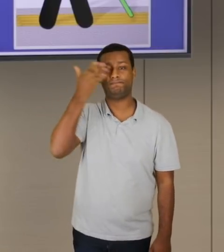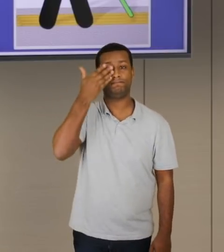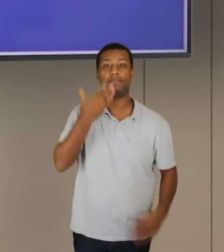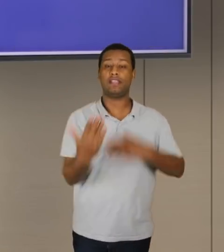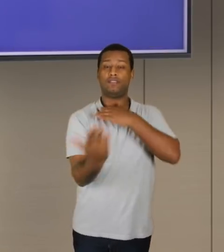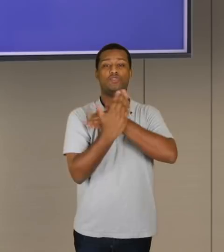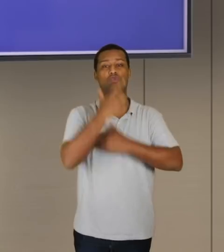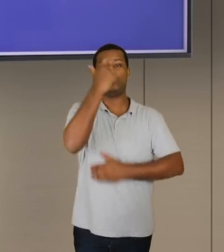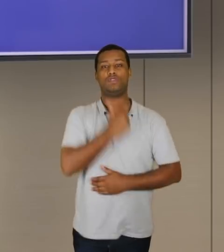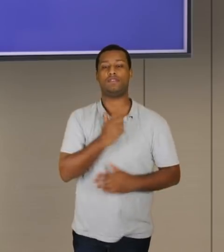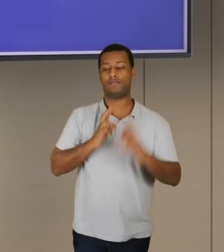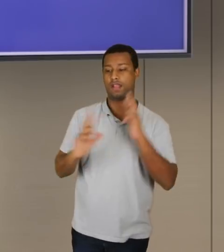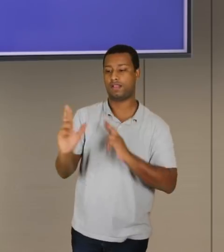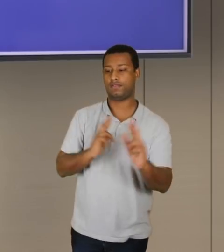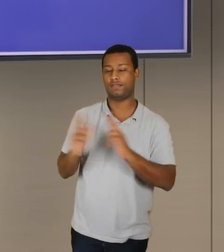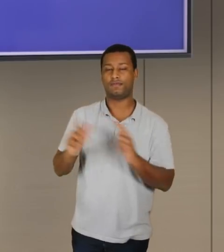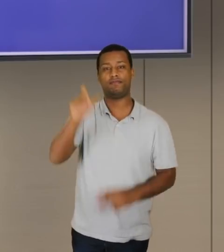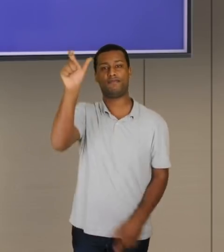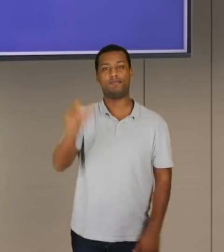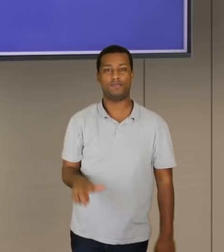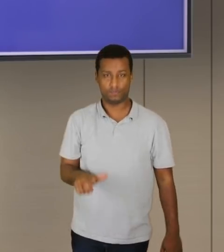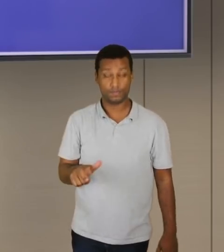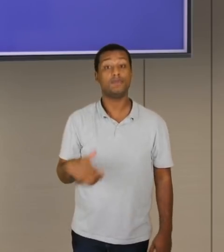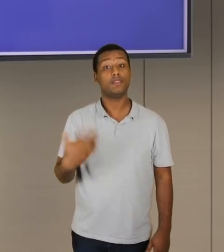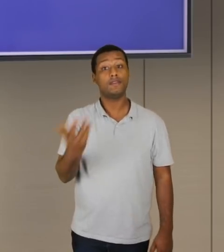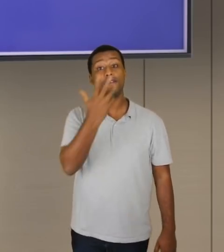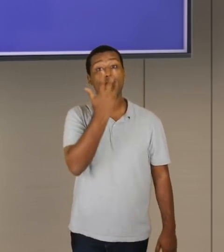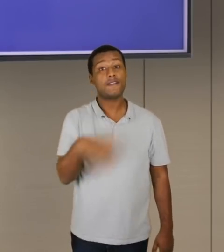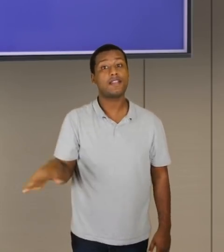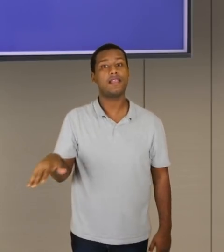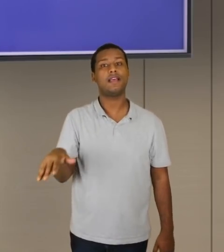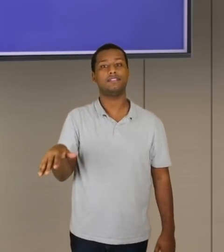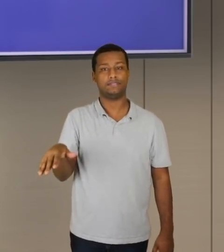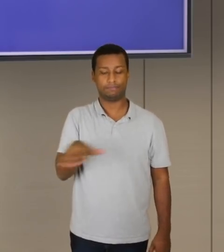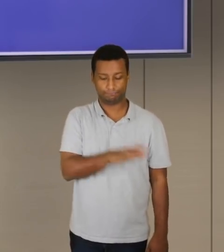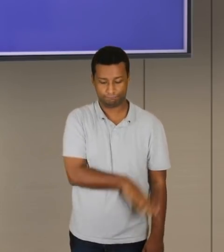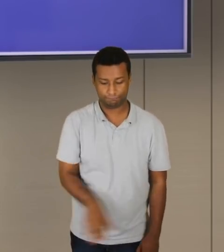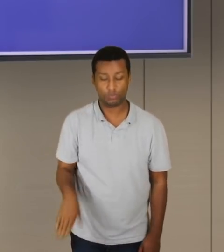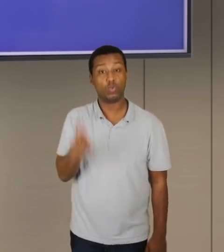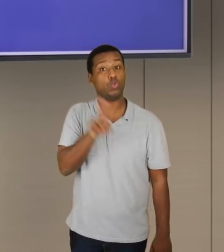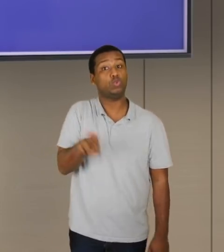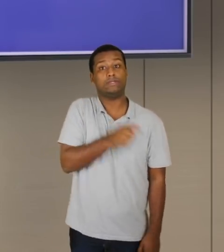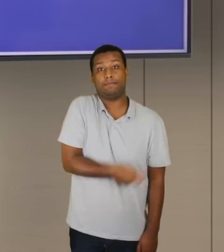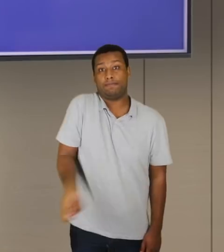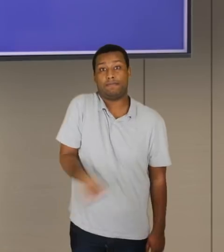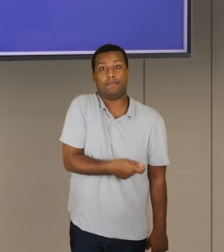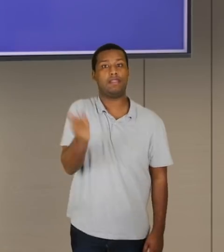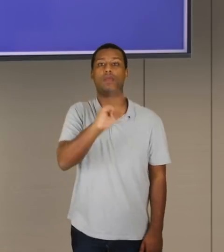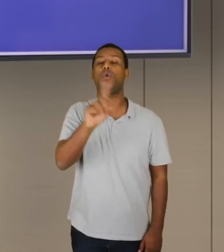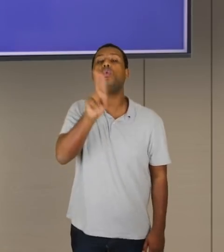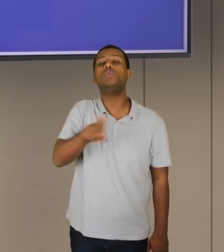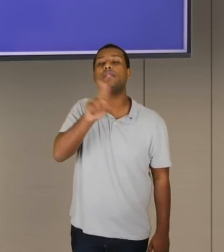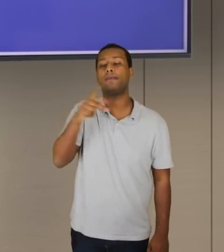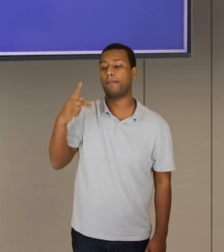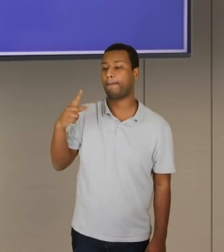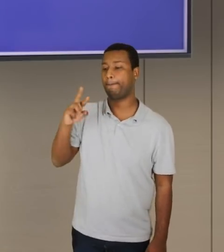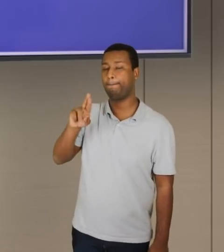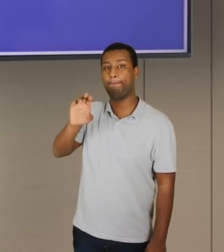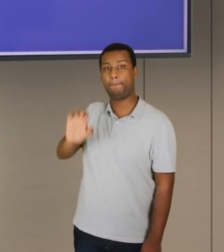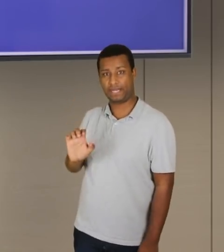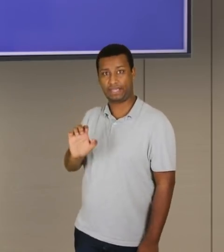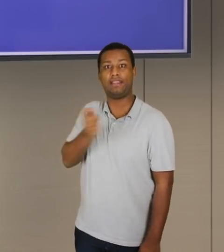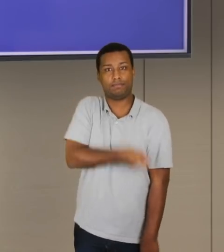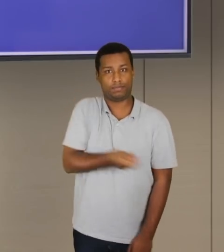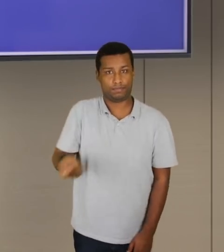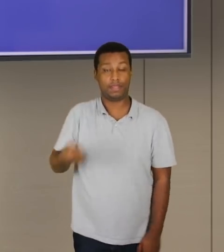bengala. Então eu me protejo antecipadamente, antes que aconteça o acidente. Existem